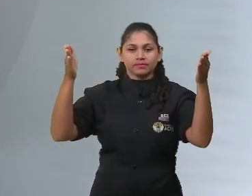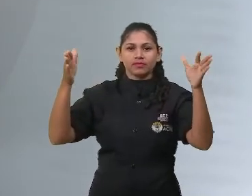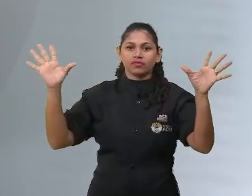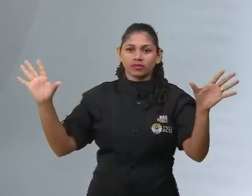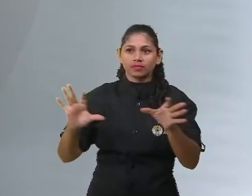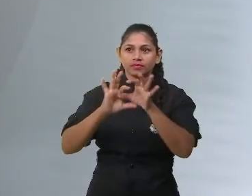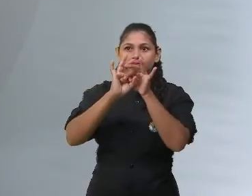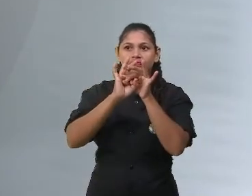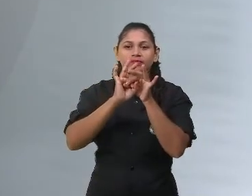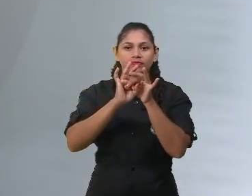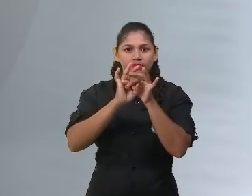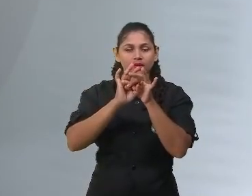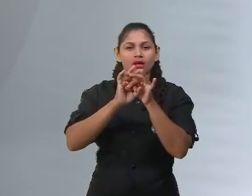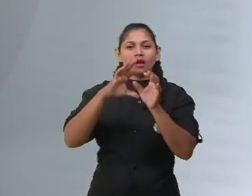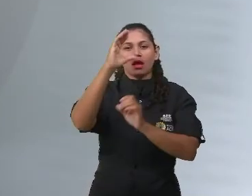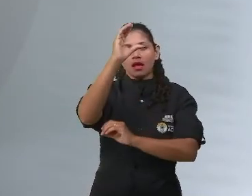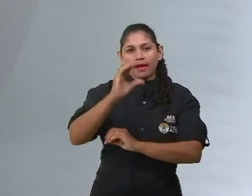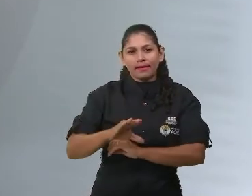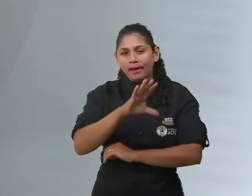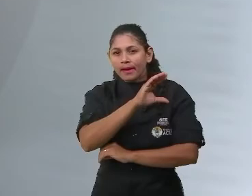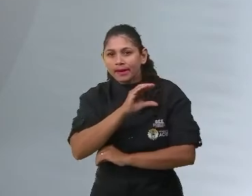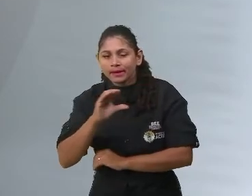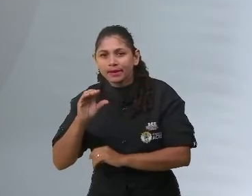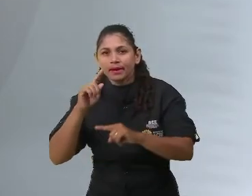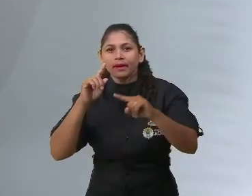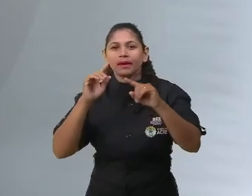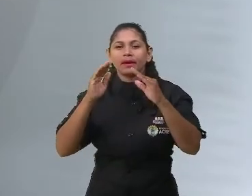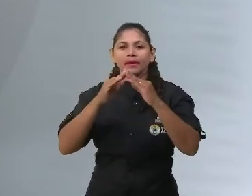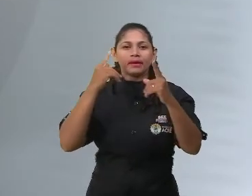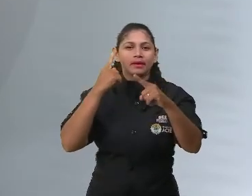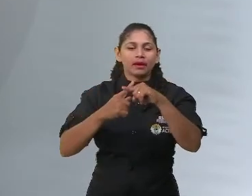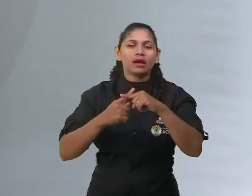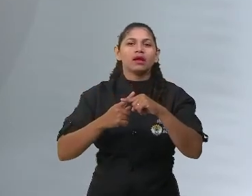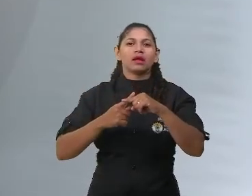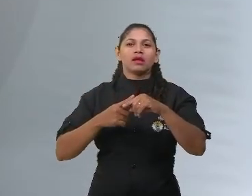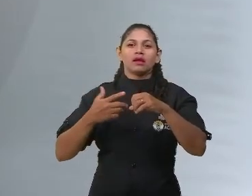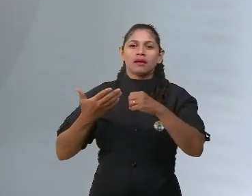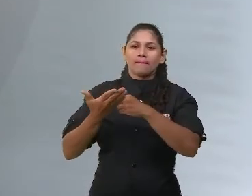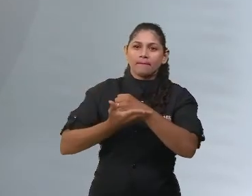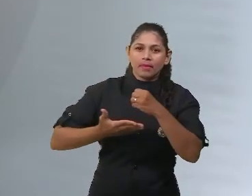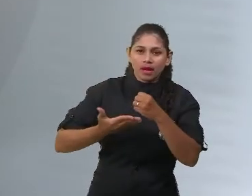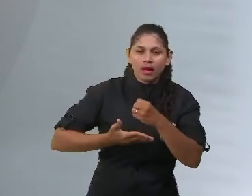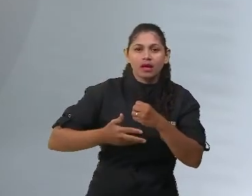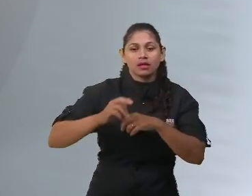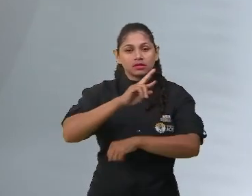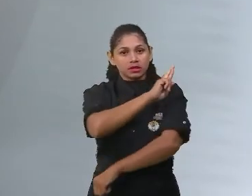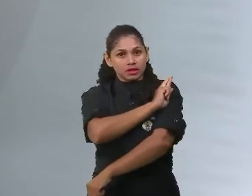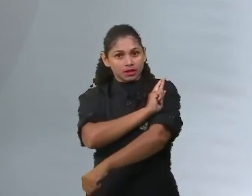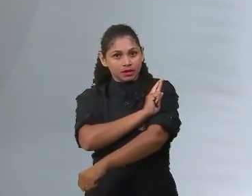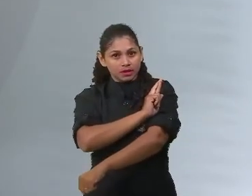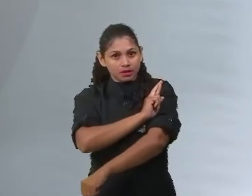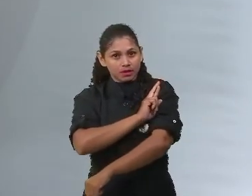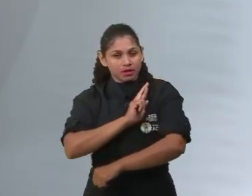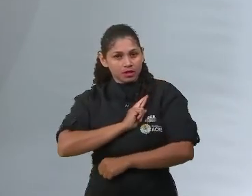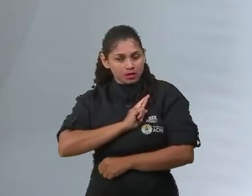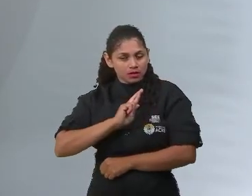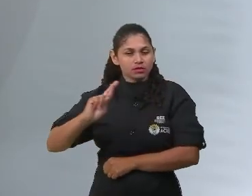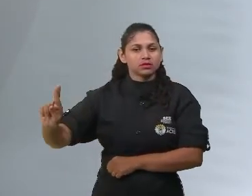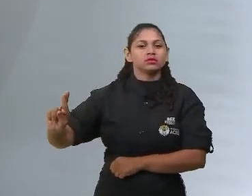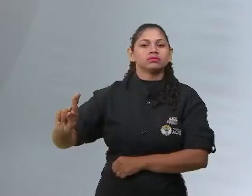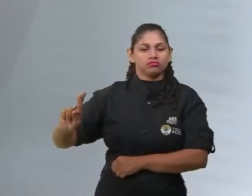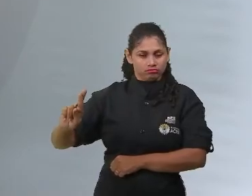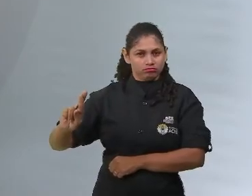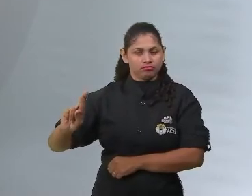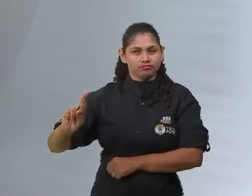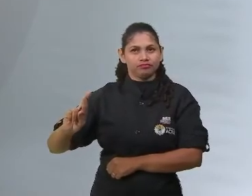ligada à igreja, ligada aos princípios religiosos, às tradições. Então, o próprio fato de você ter um rei que